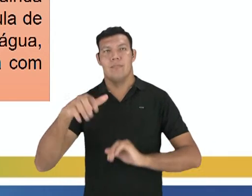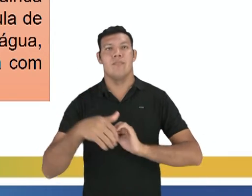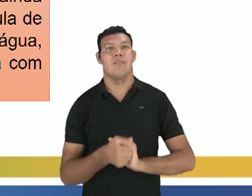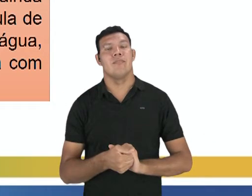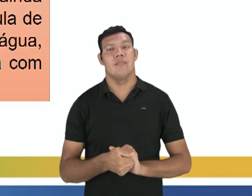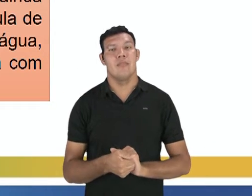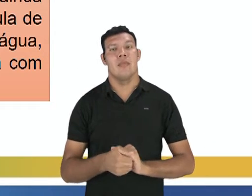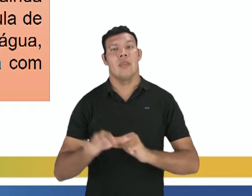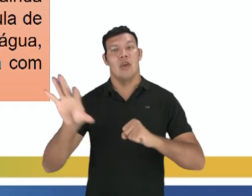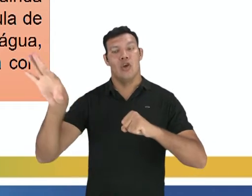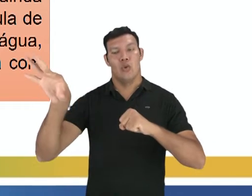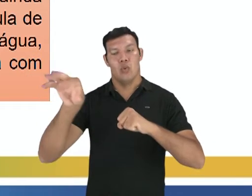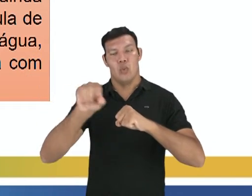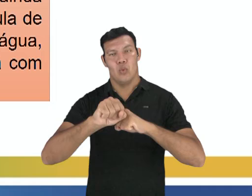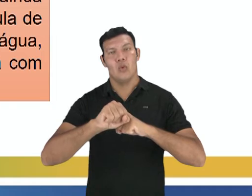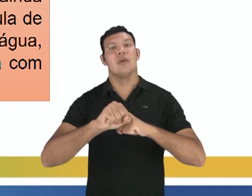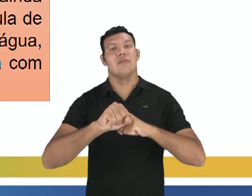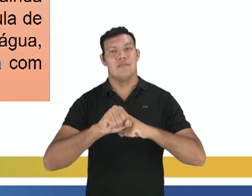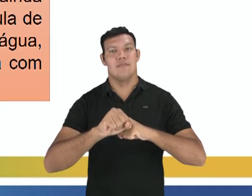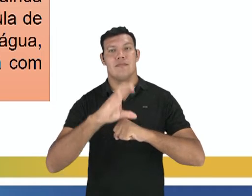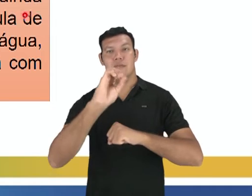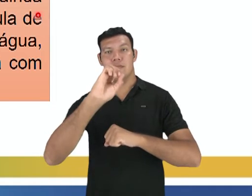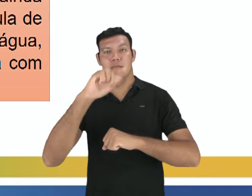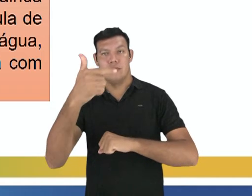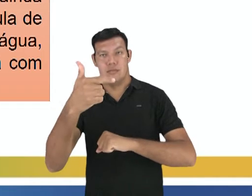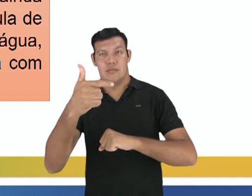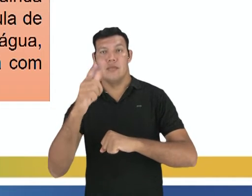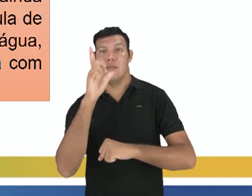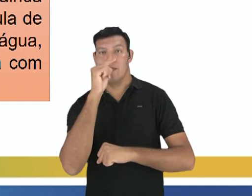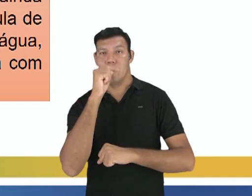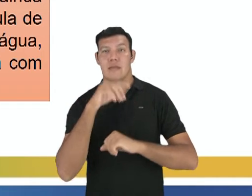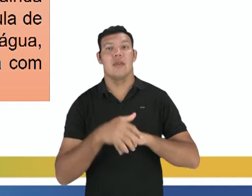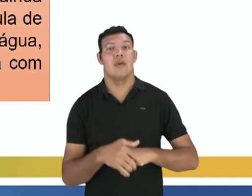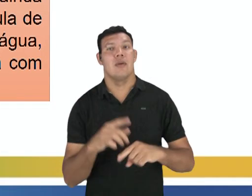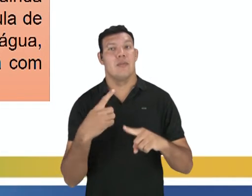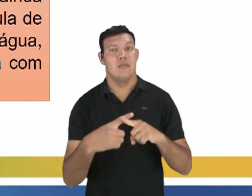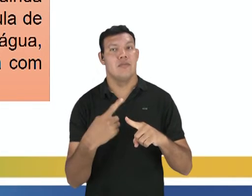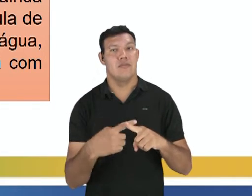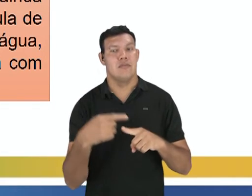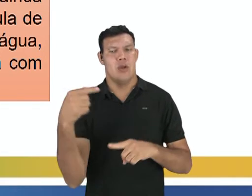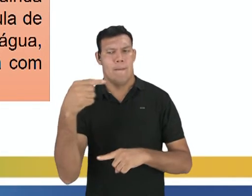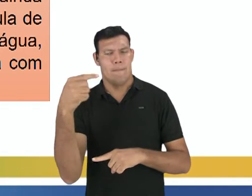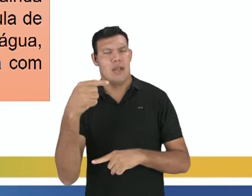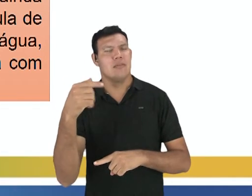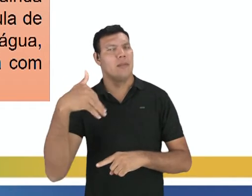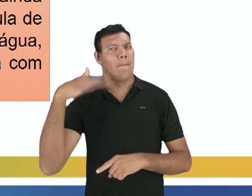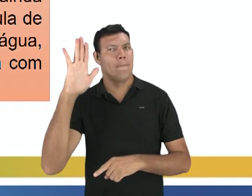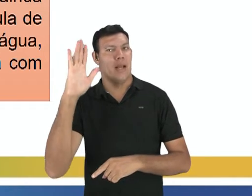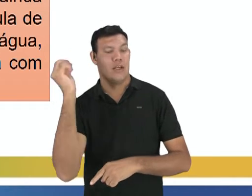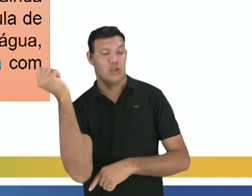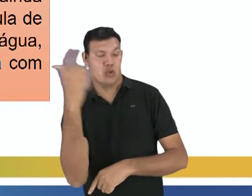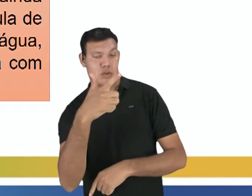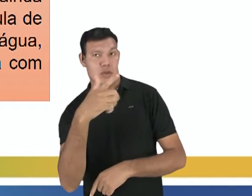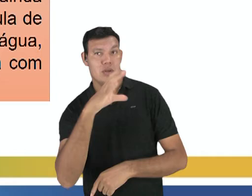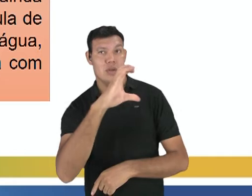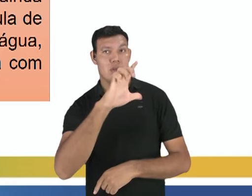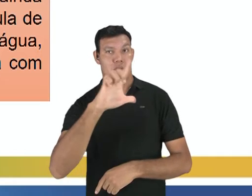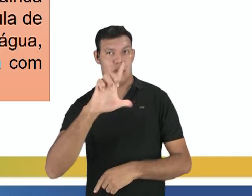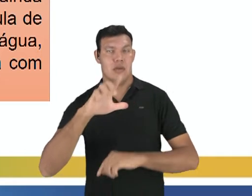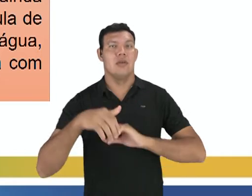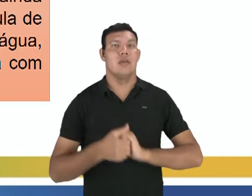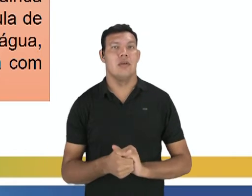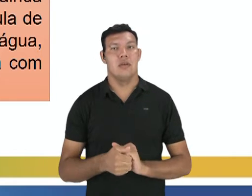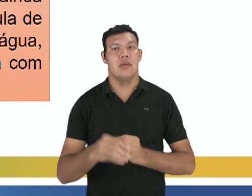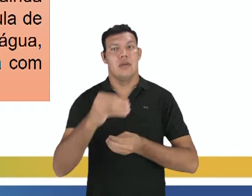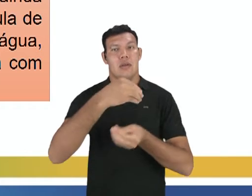pelo oxigênio da água, tendo em vista que o oxigênio é ainda mais eletronegativo que o cloro. Com isso, a molécula